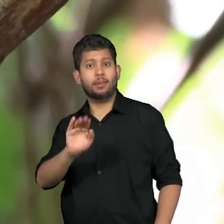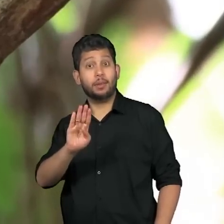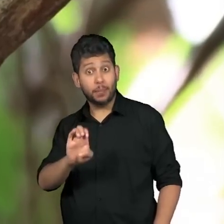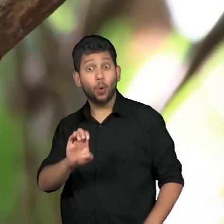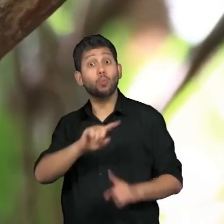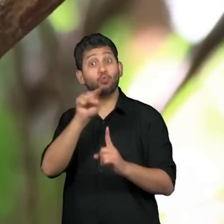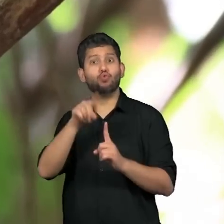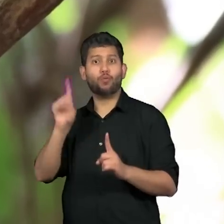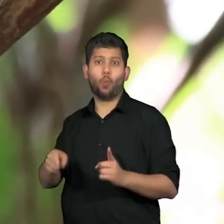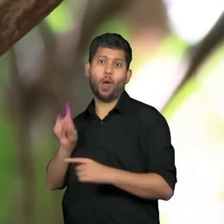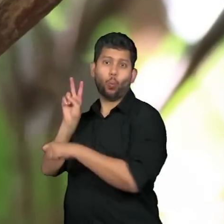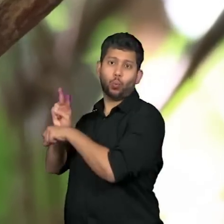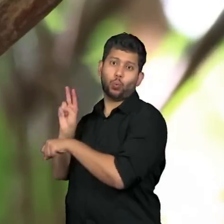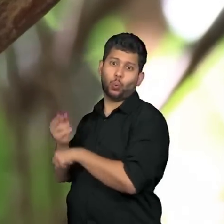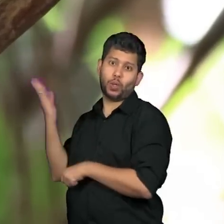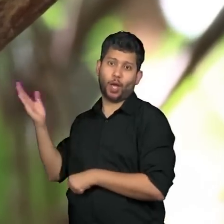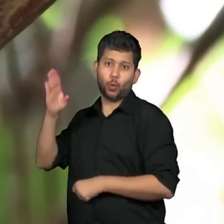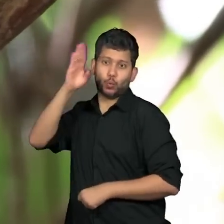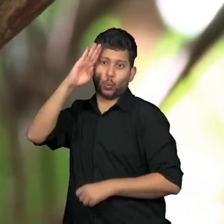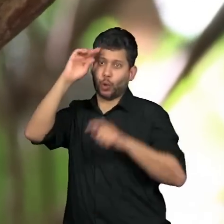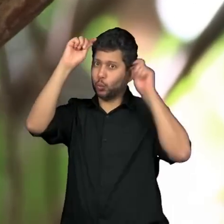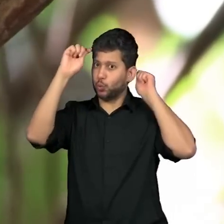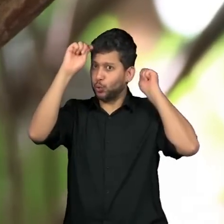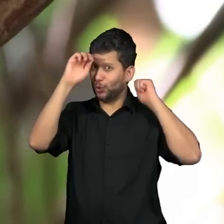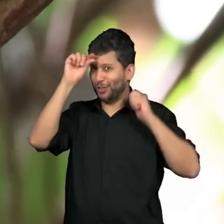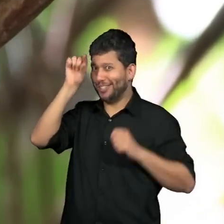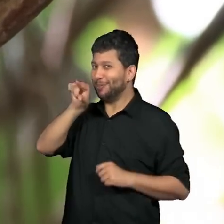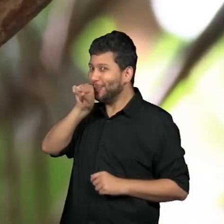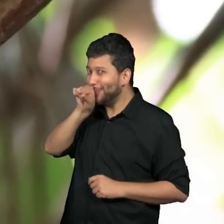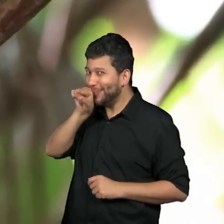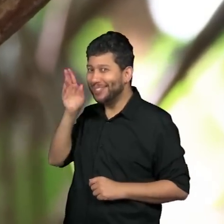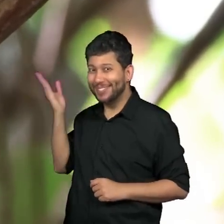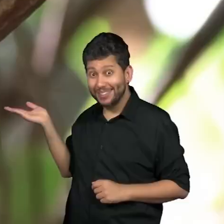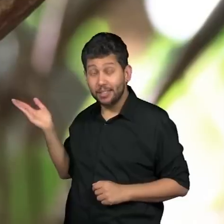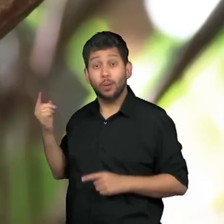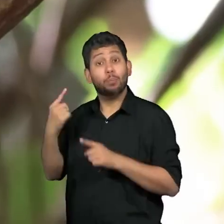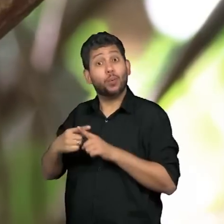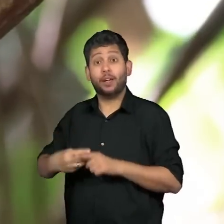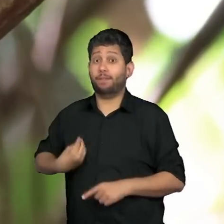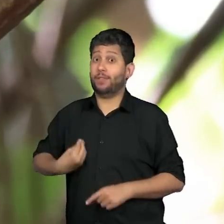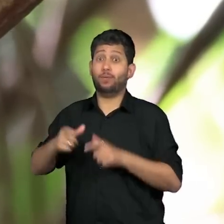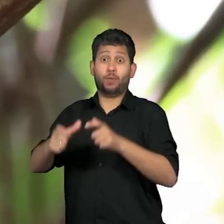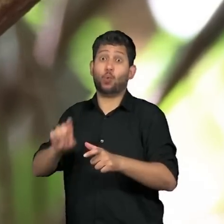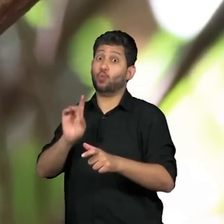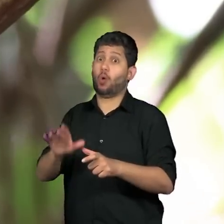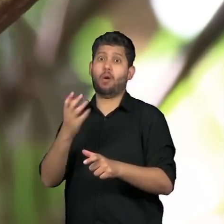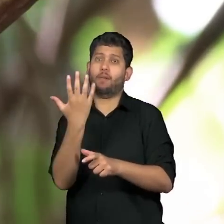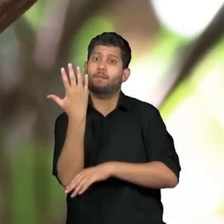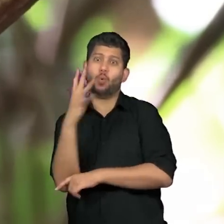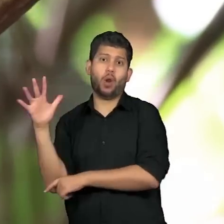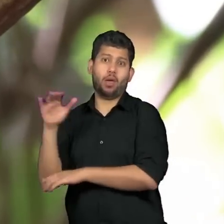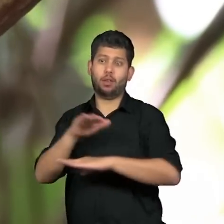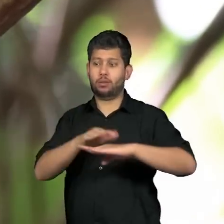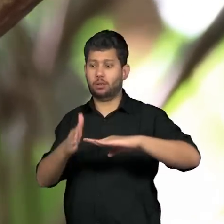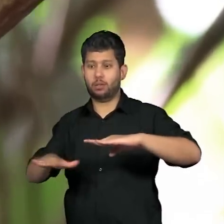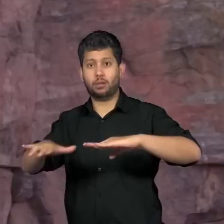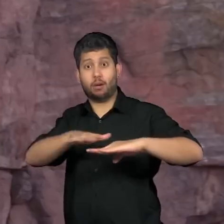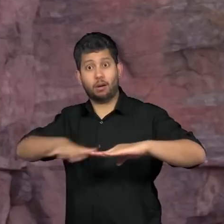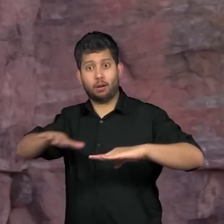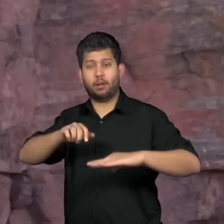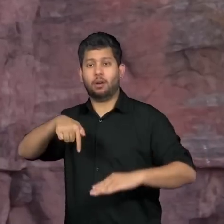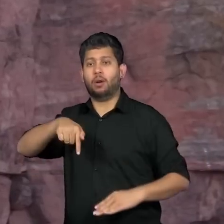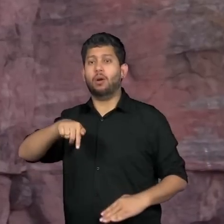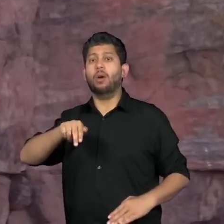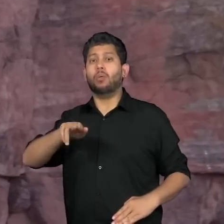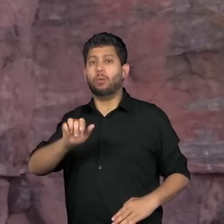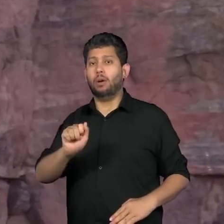do Araripe e o ambiente que ele vive, que é uma espécie endêmica que só vive nas florestas ali da Chapada do Araripe. Na